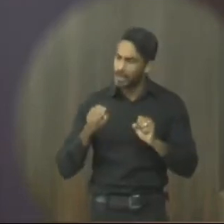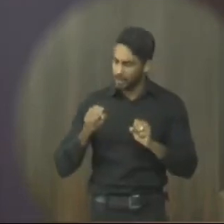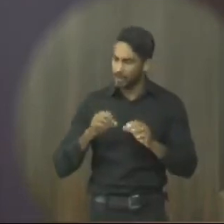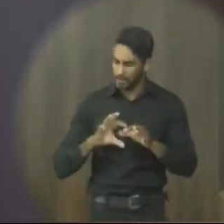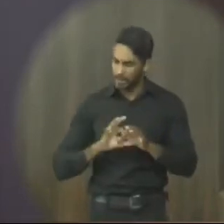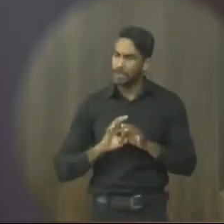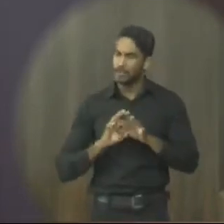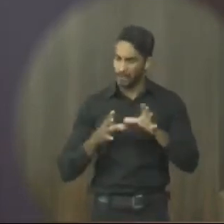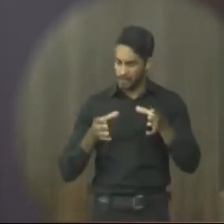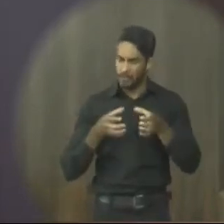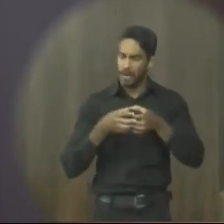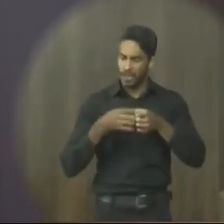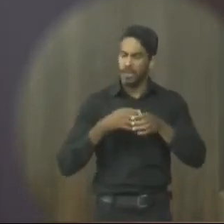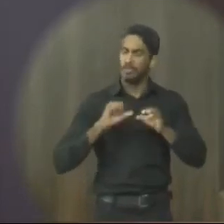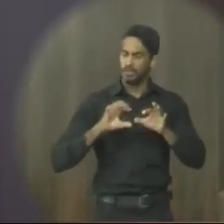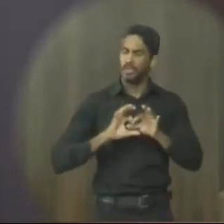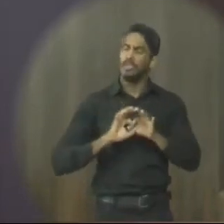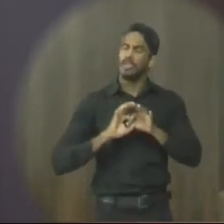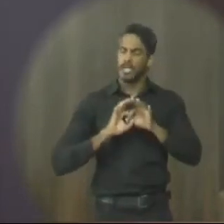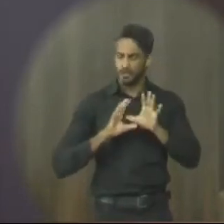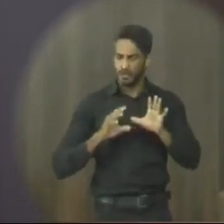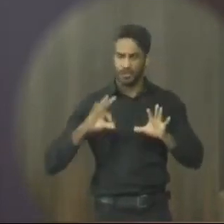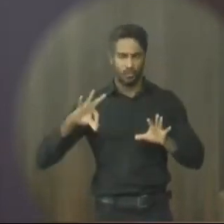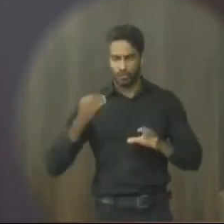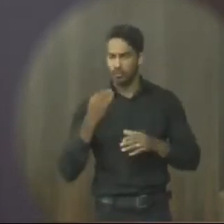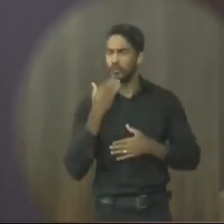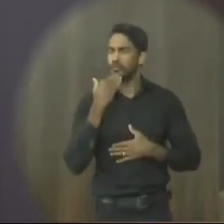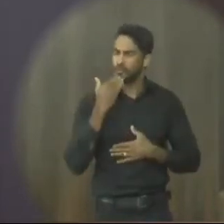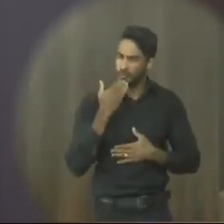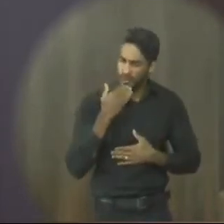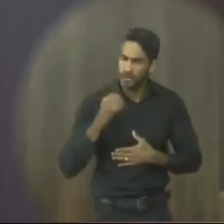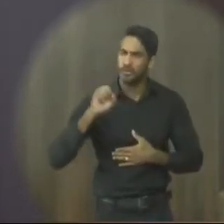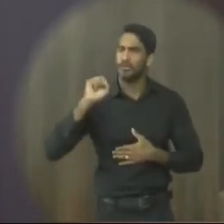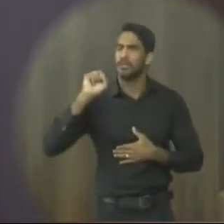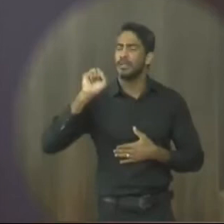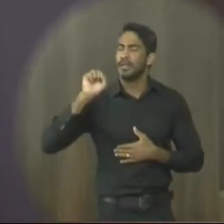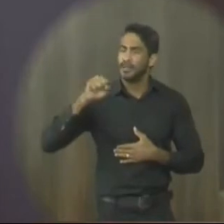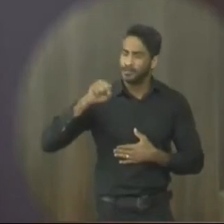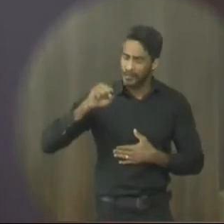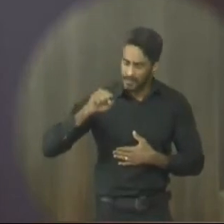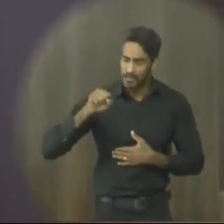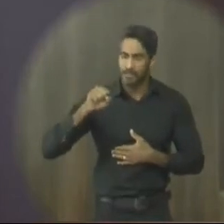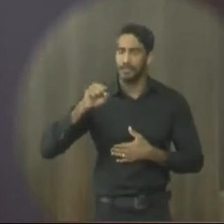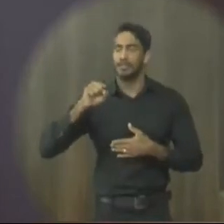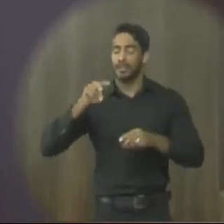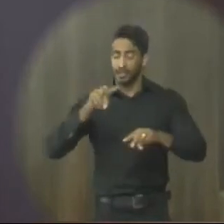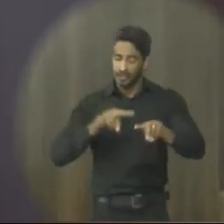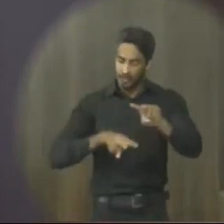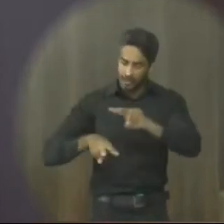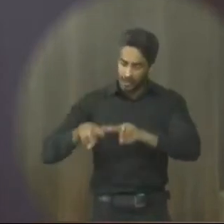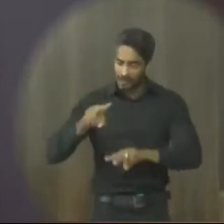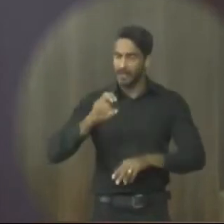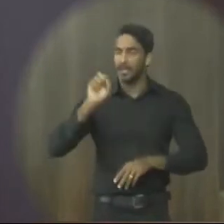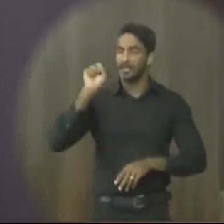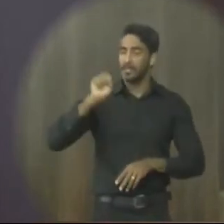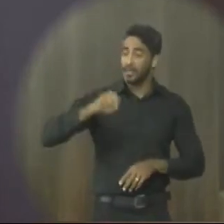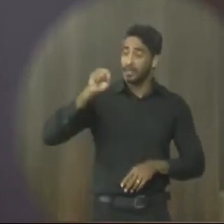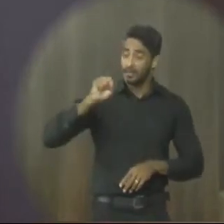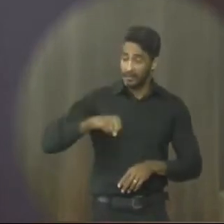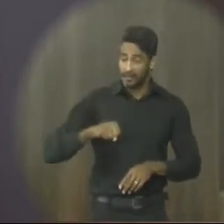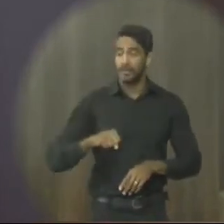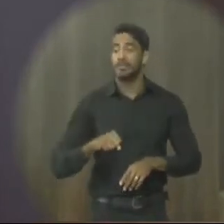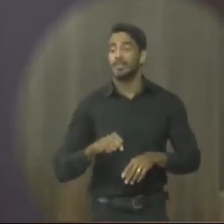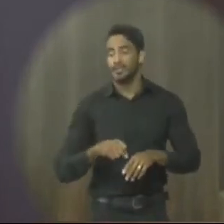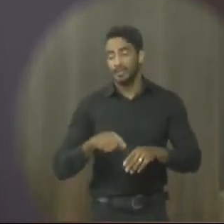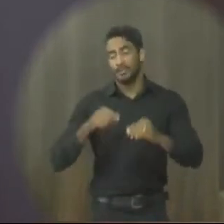a equipe está à disposição, todas as demandas que chegam, a gente avalia sim todas as demandas e a gente